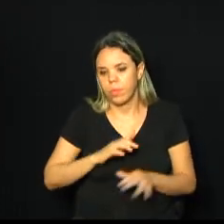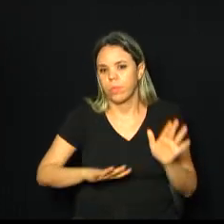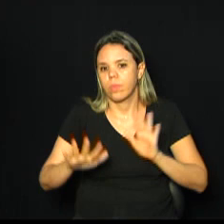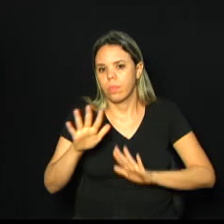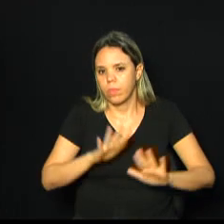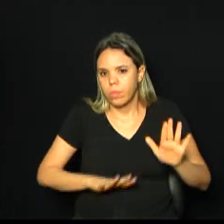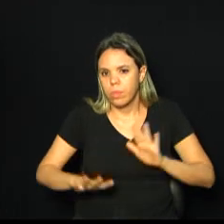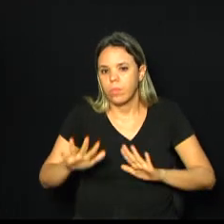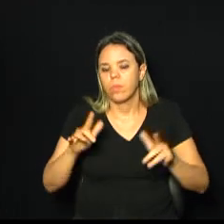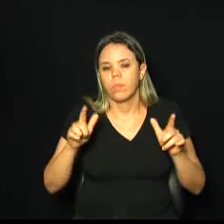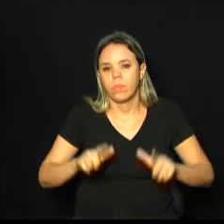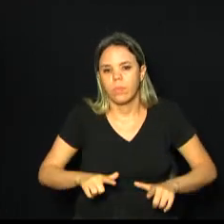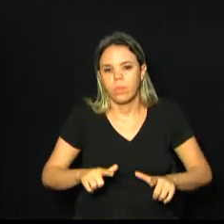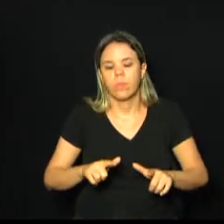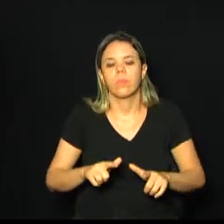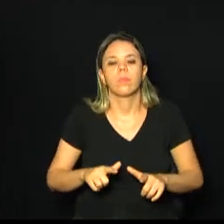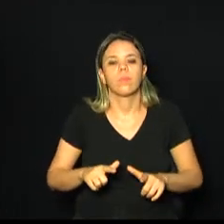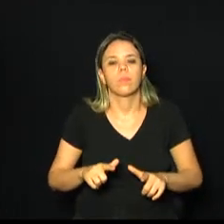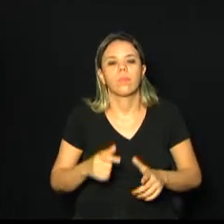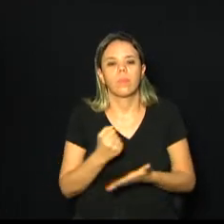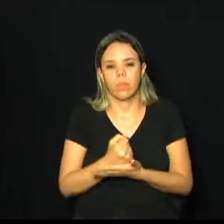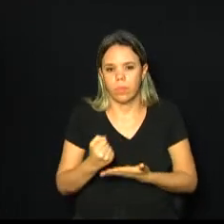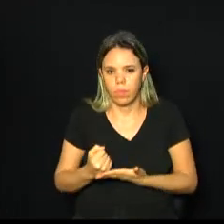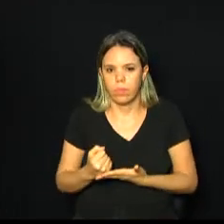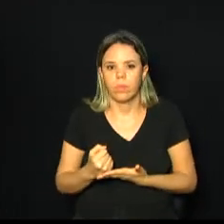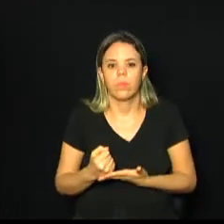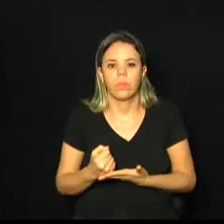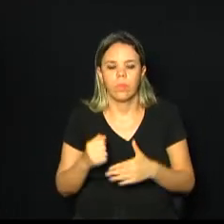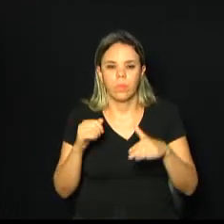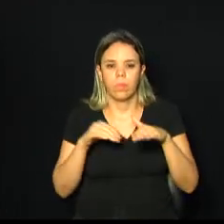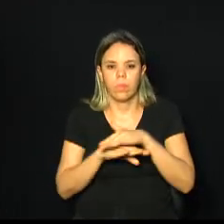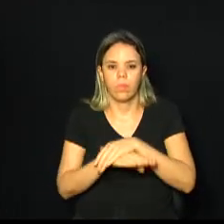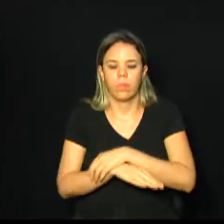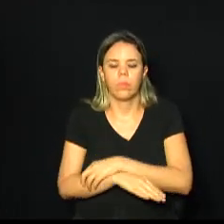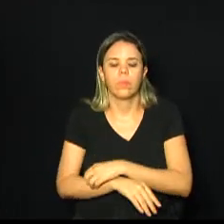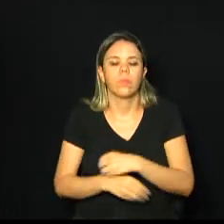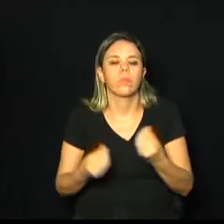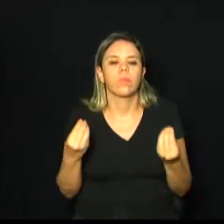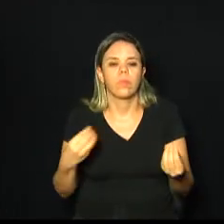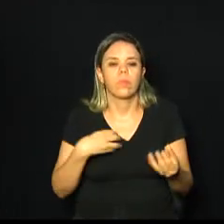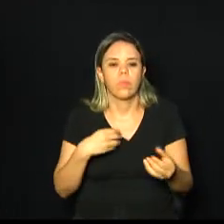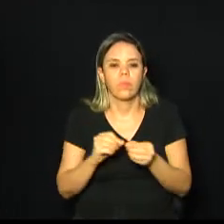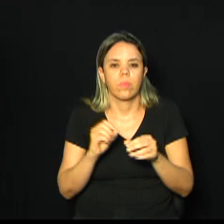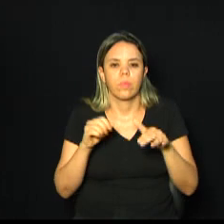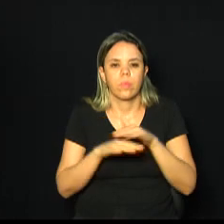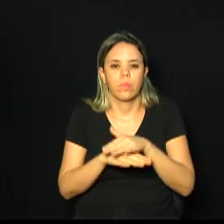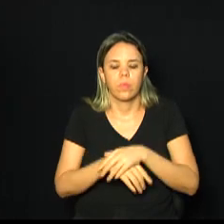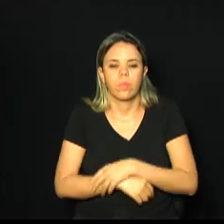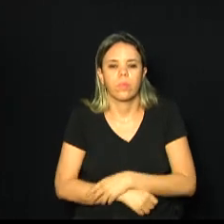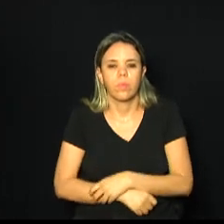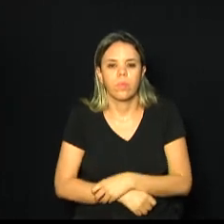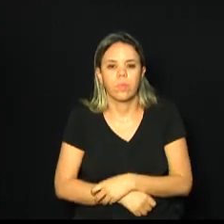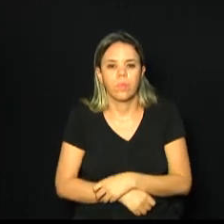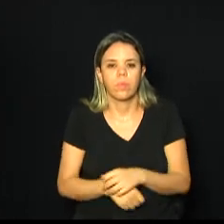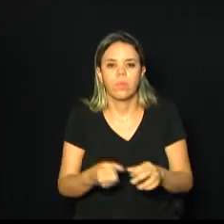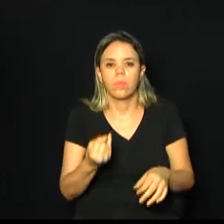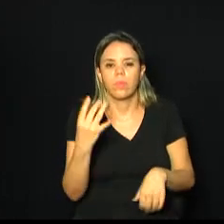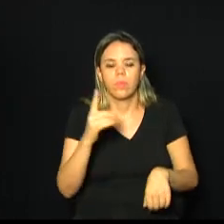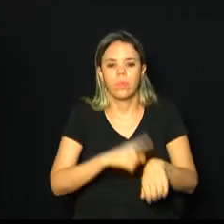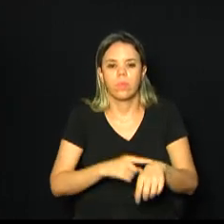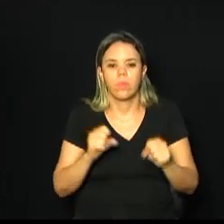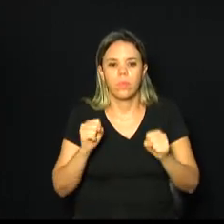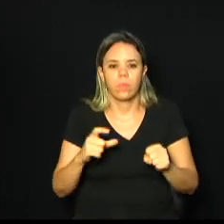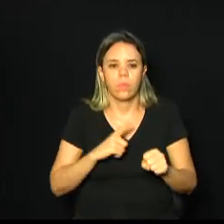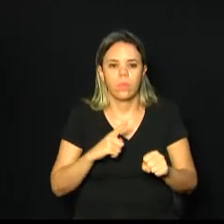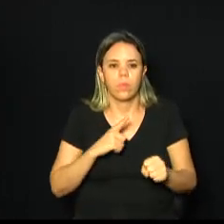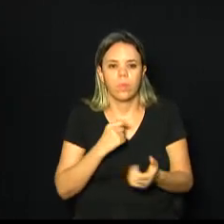cuidado aonde esses contratos vão ser armazenados, de que forma eles serão armazenados, por quanto tempo eu posso ter